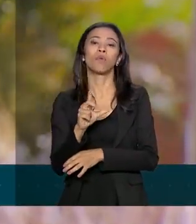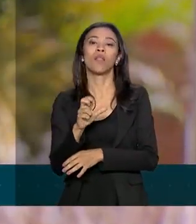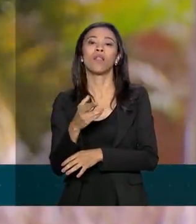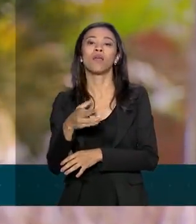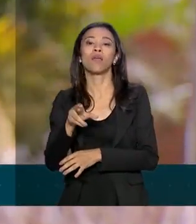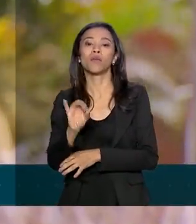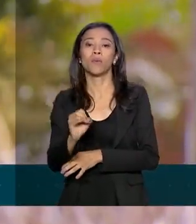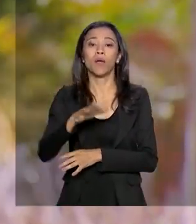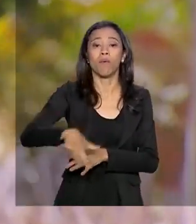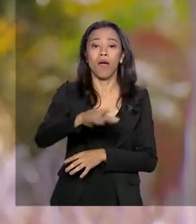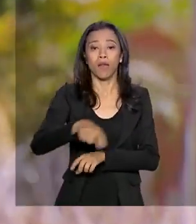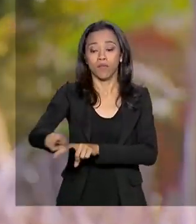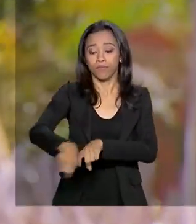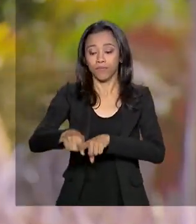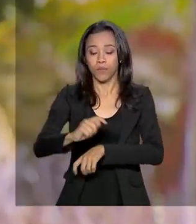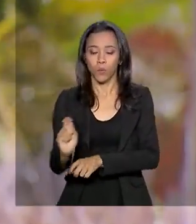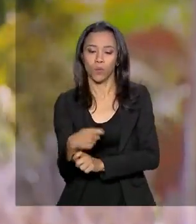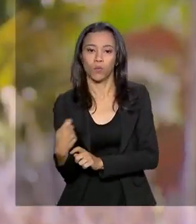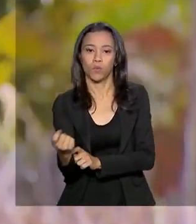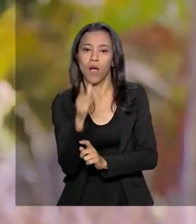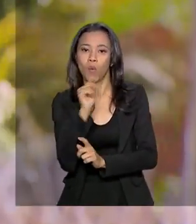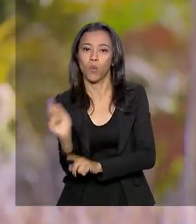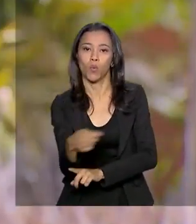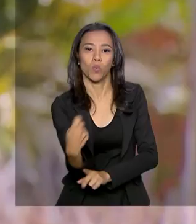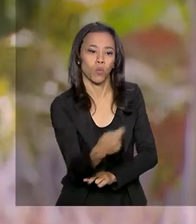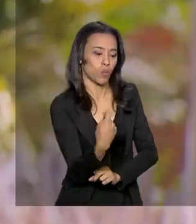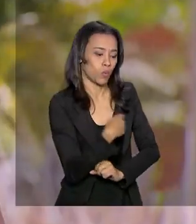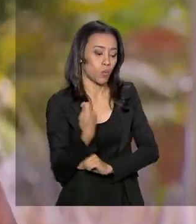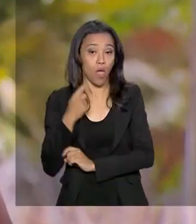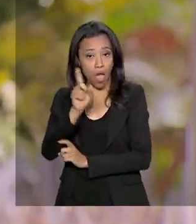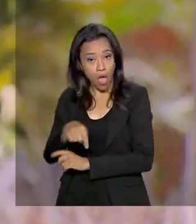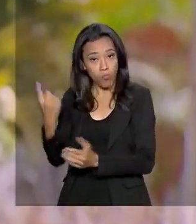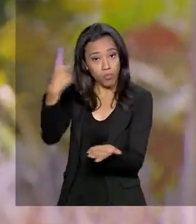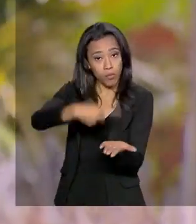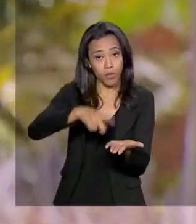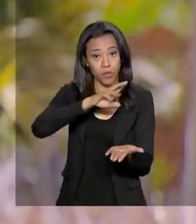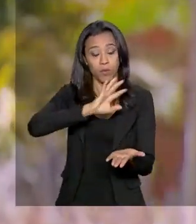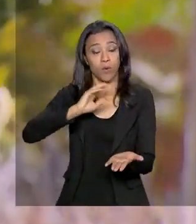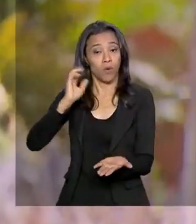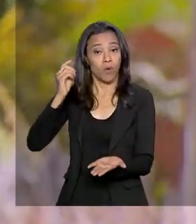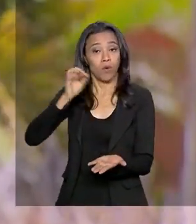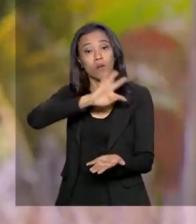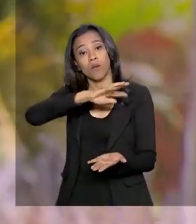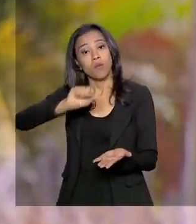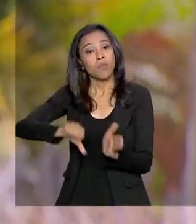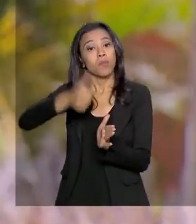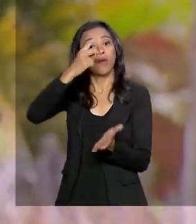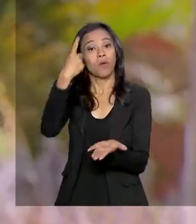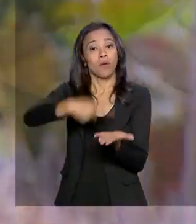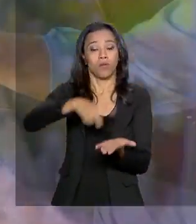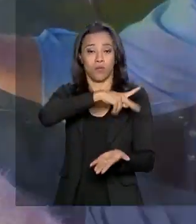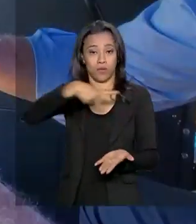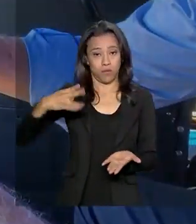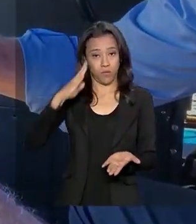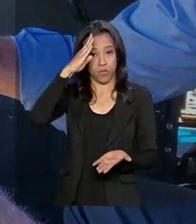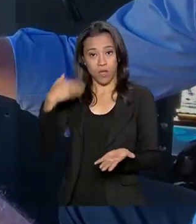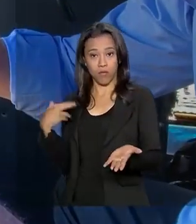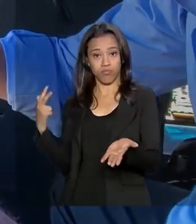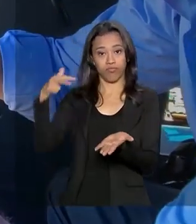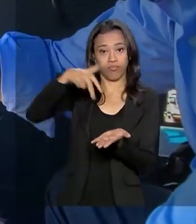produção agrícola irrigada. E este foi o primeiro compromisso do presidente Jair Bolsonaro aqui em Parnaíba,